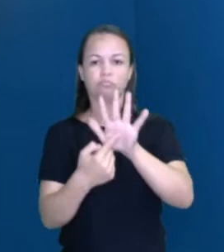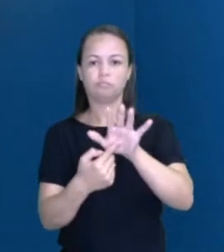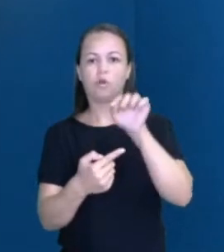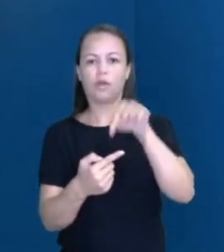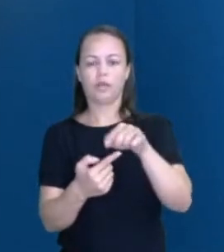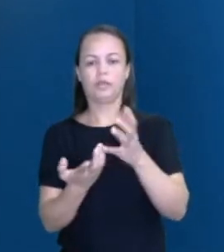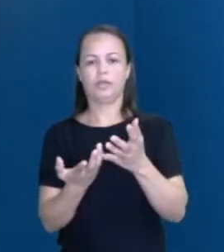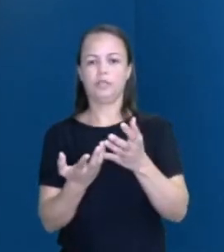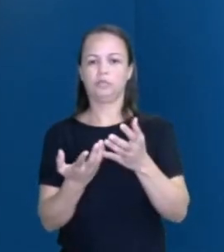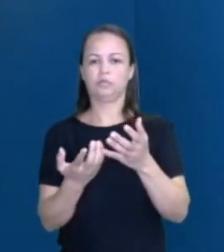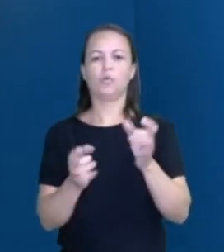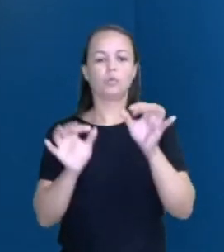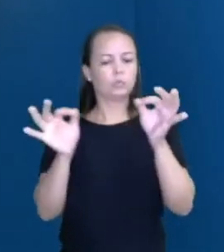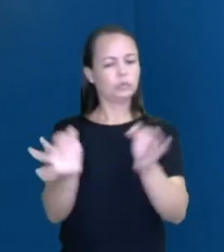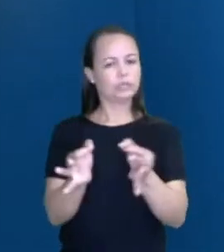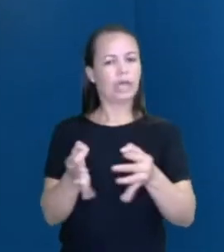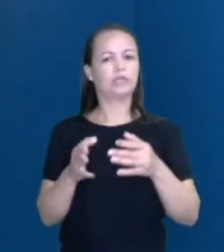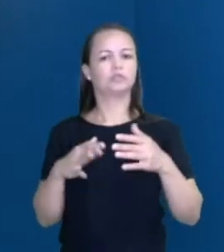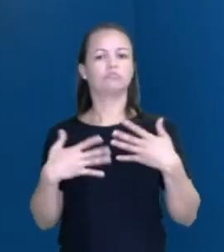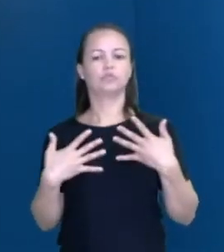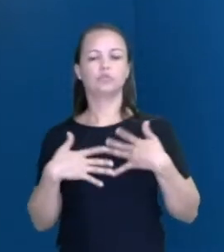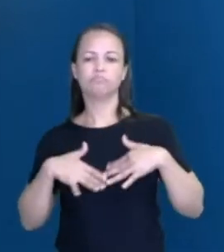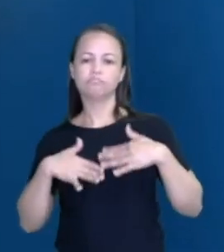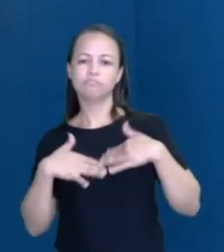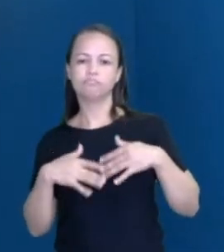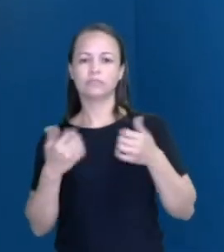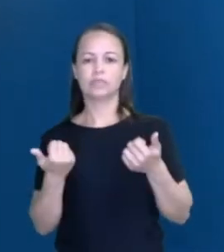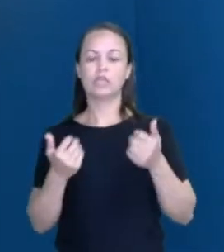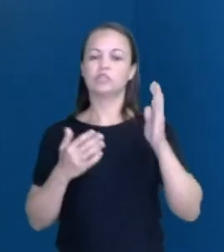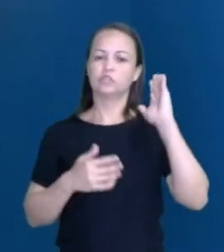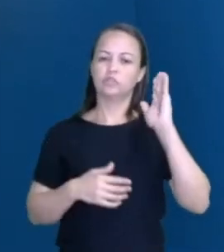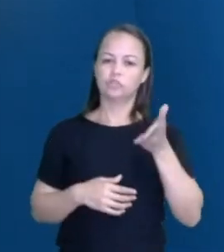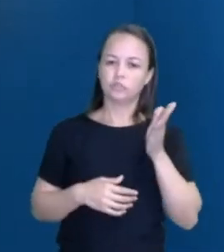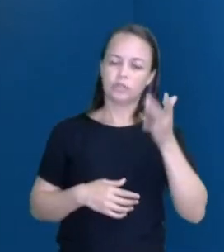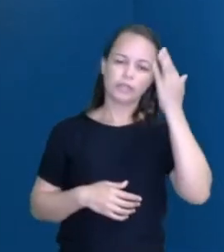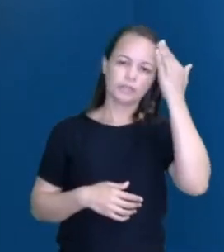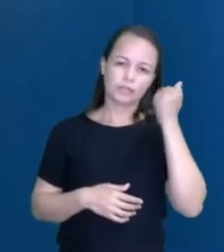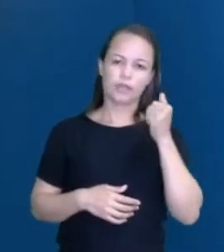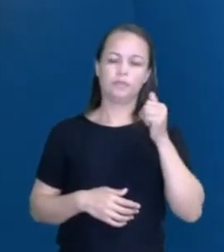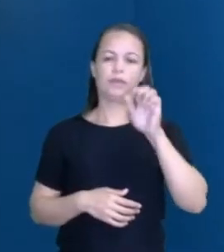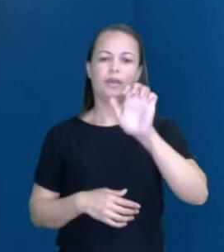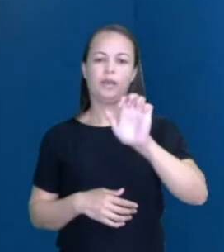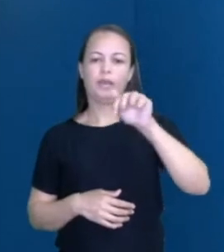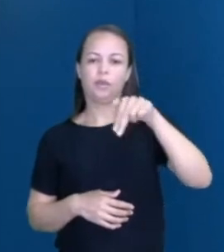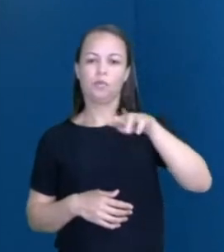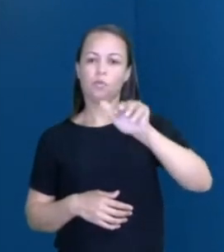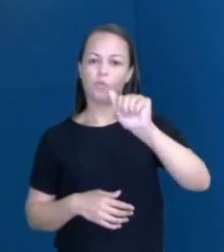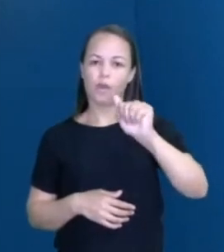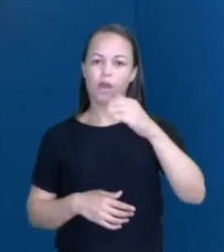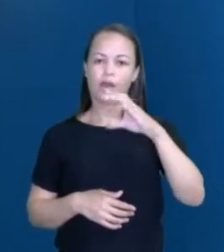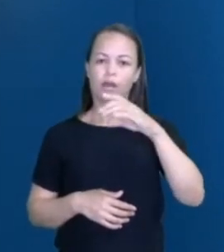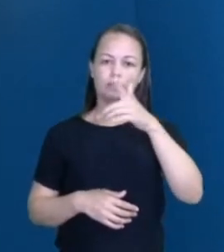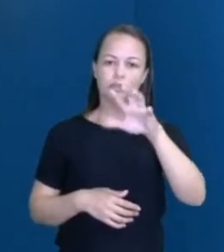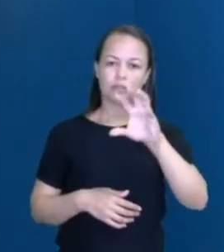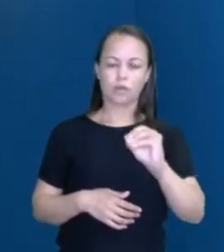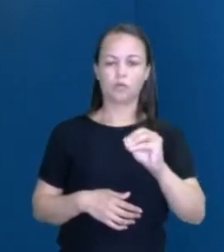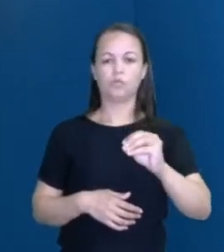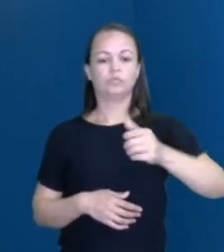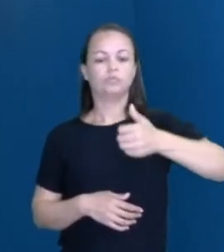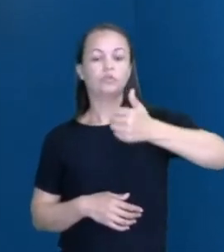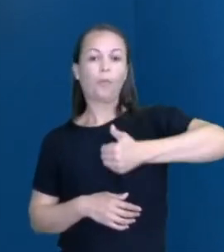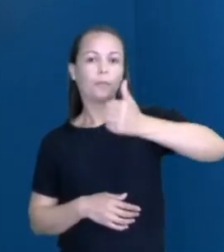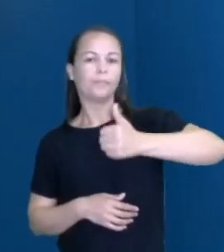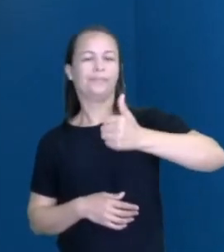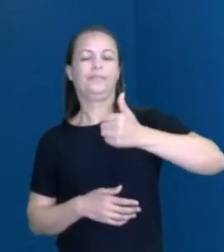tudo tranquilo, já sei que é minha equação. Por que lá? Equação do